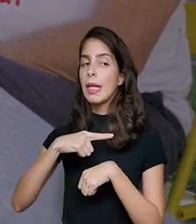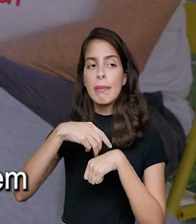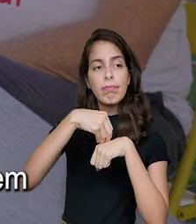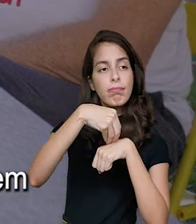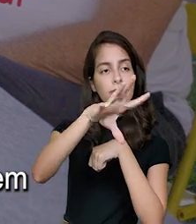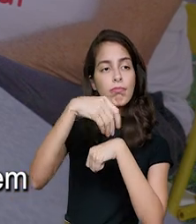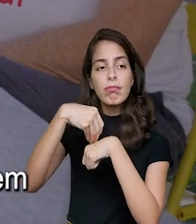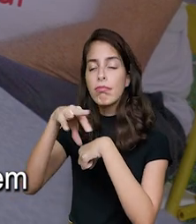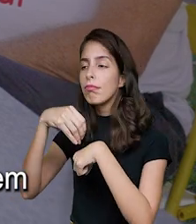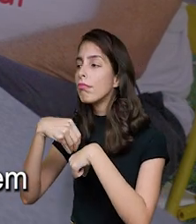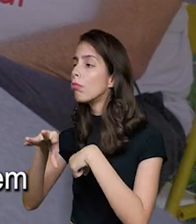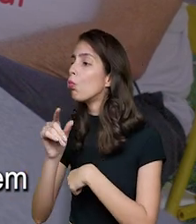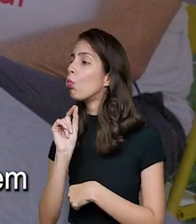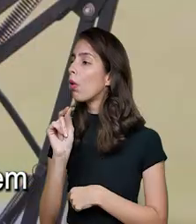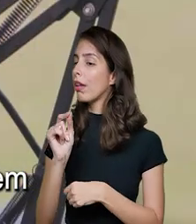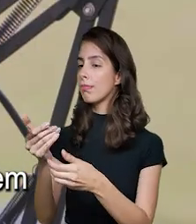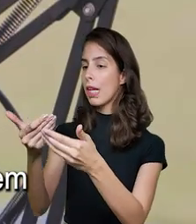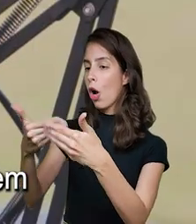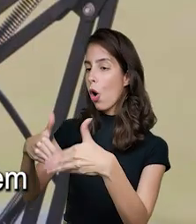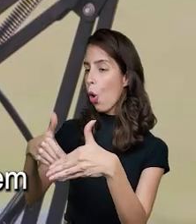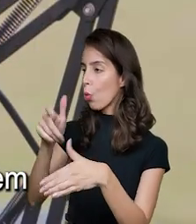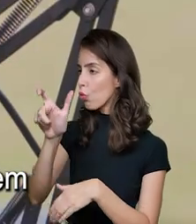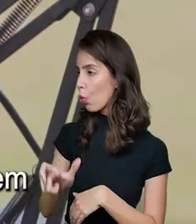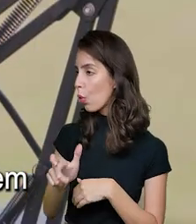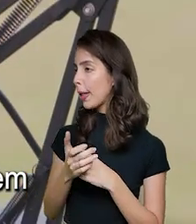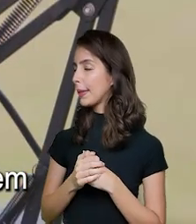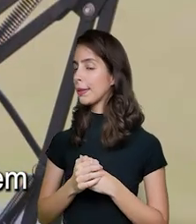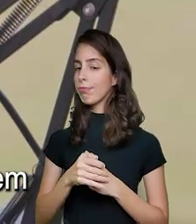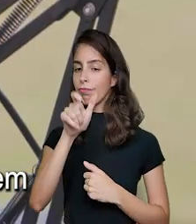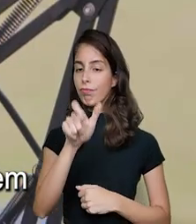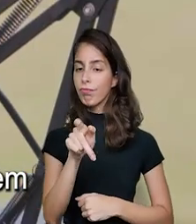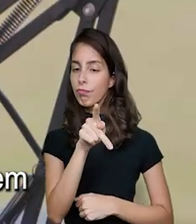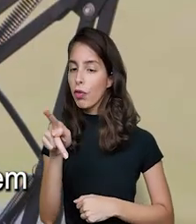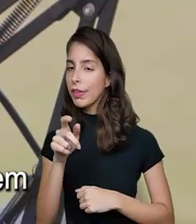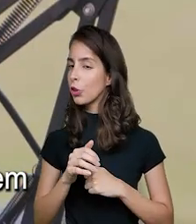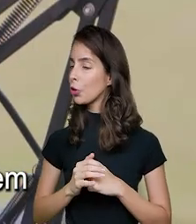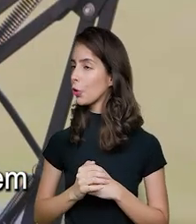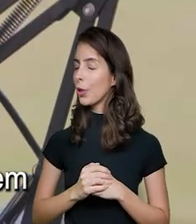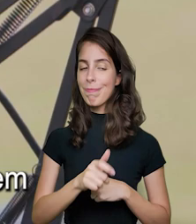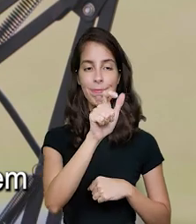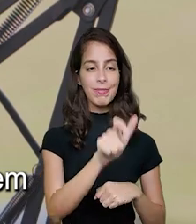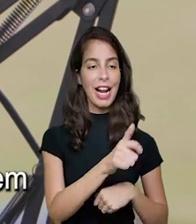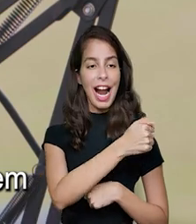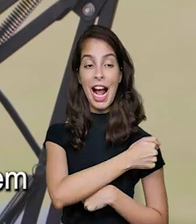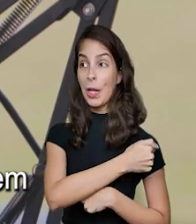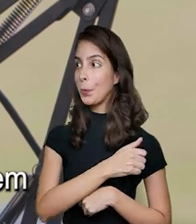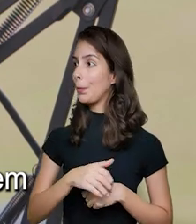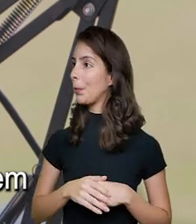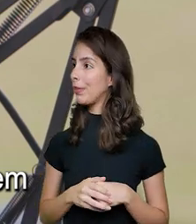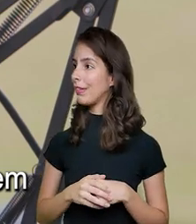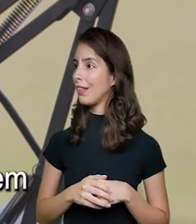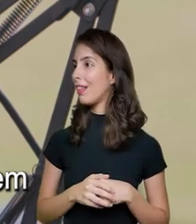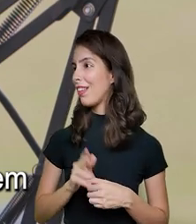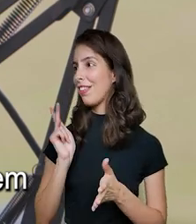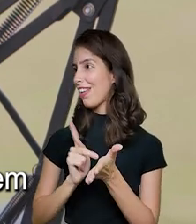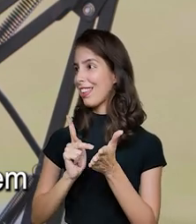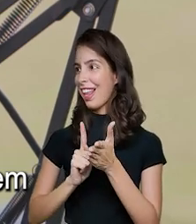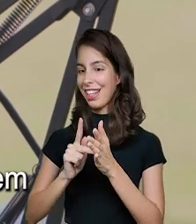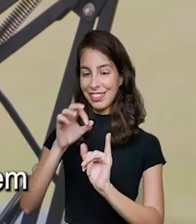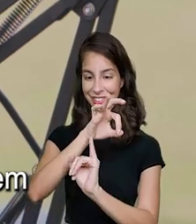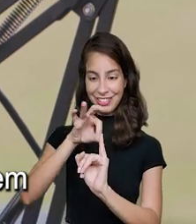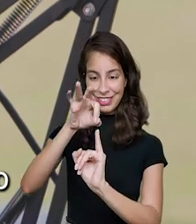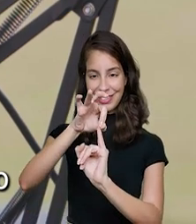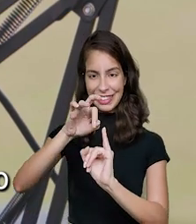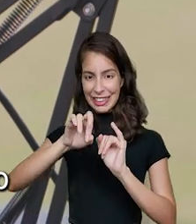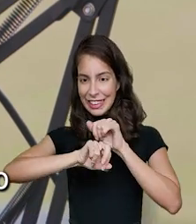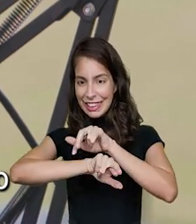servidores públicos professores enfim líderes dessa dessa rede que é enorme agora pensando como o